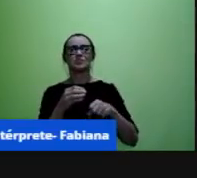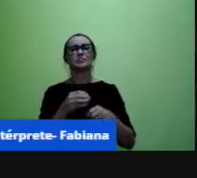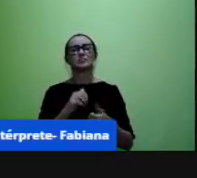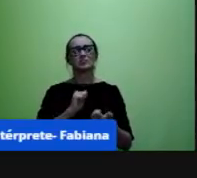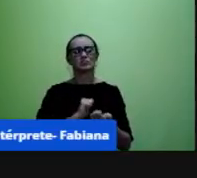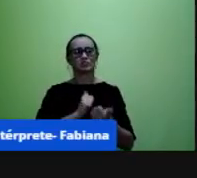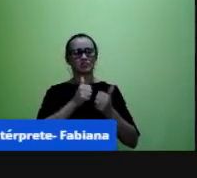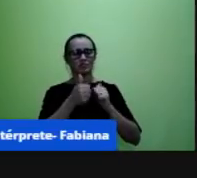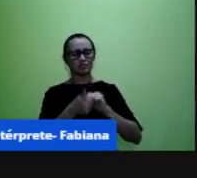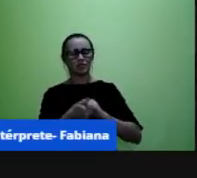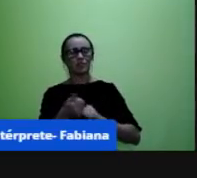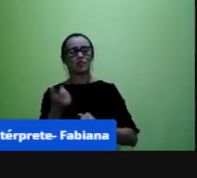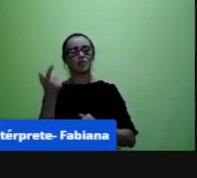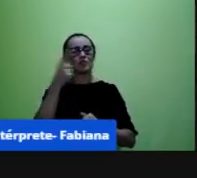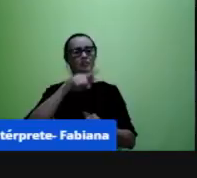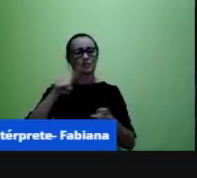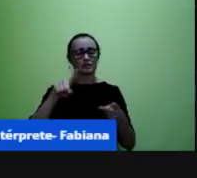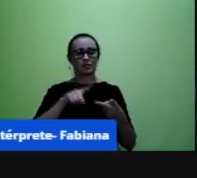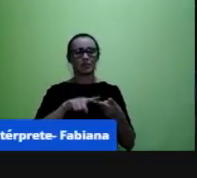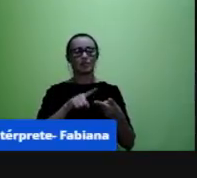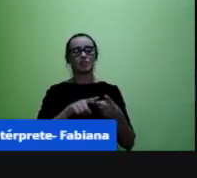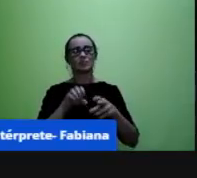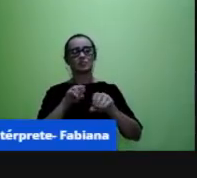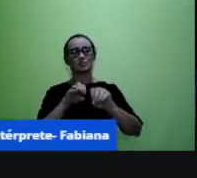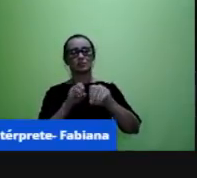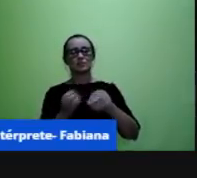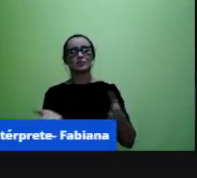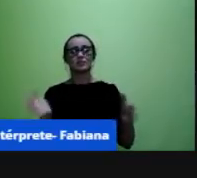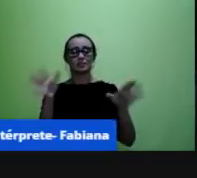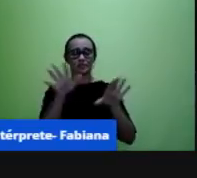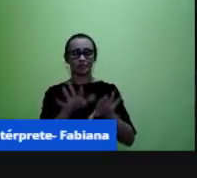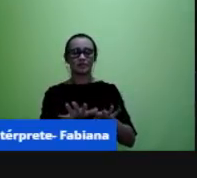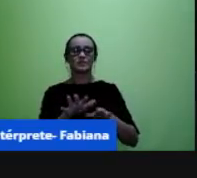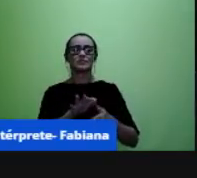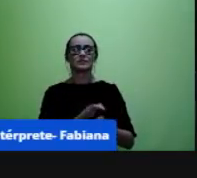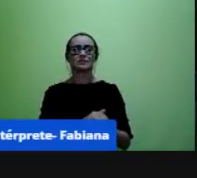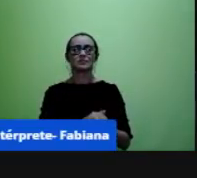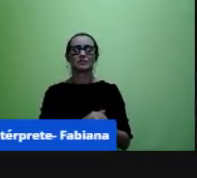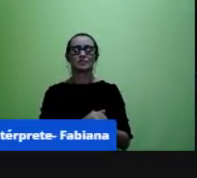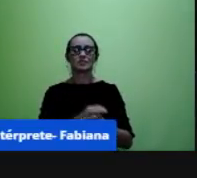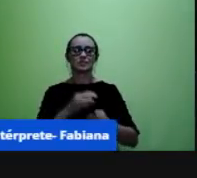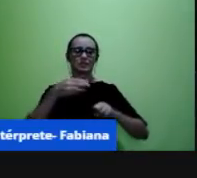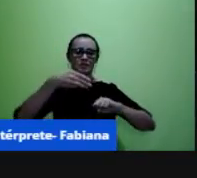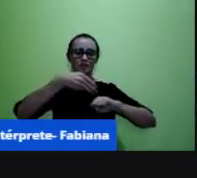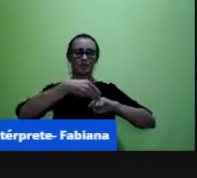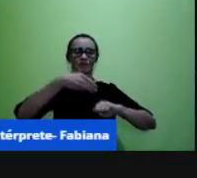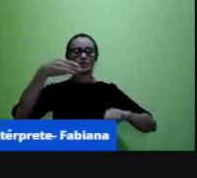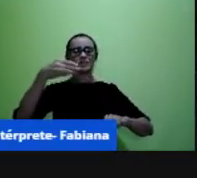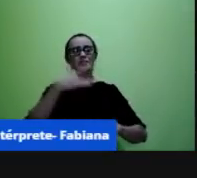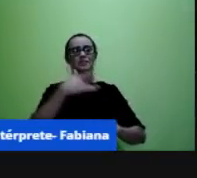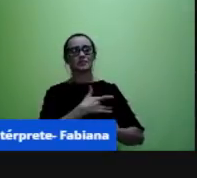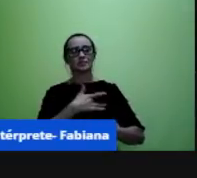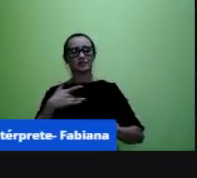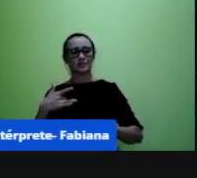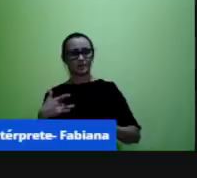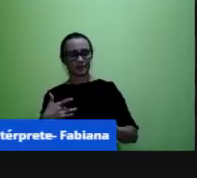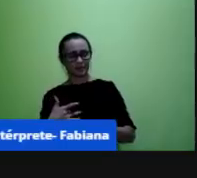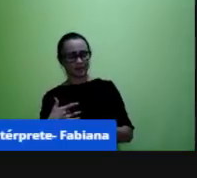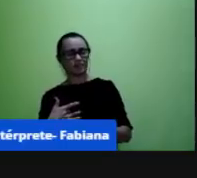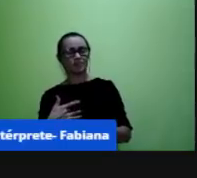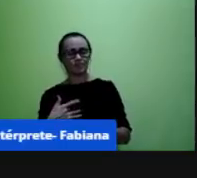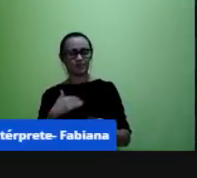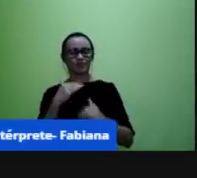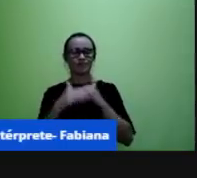Escolar Inclusiva, ambas realizadas no EPAT, né? E o mestrado, né, em Saúde e Desenvolvimento, que eu defendi